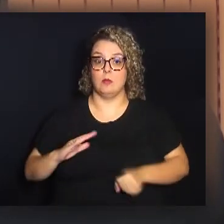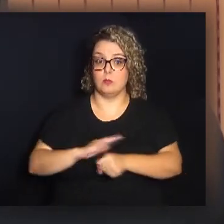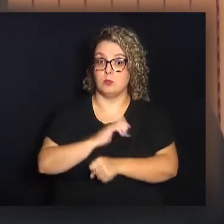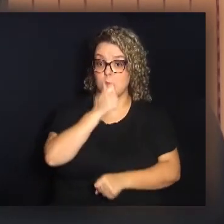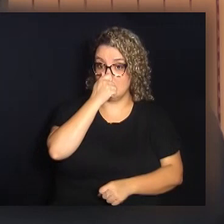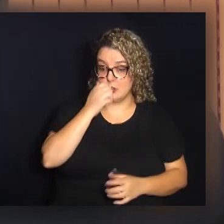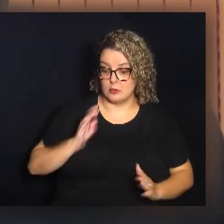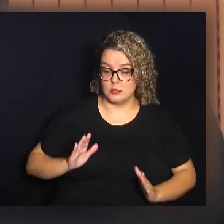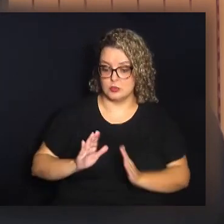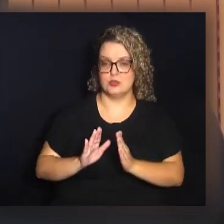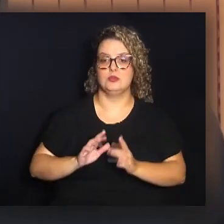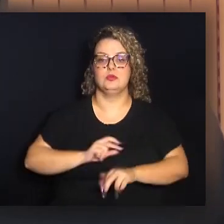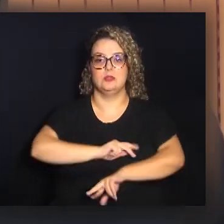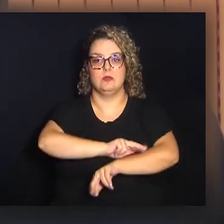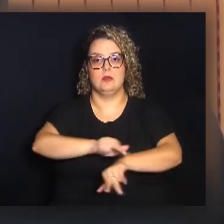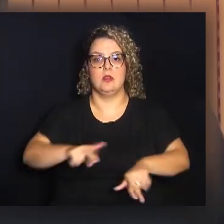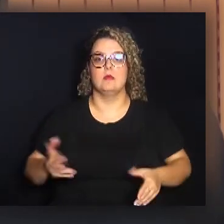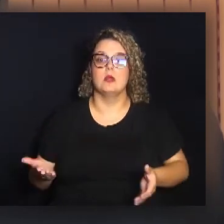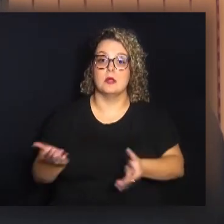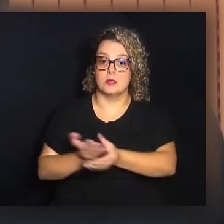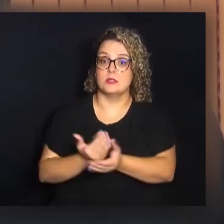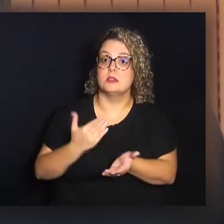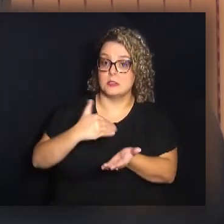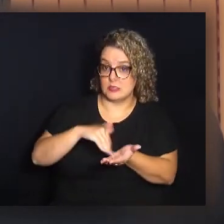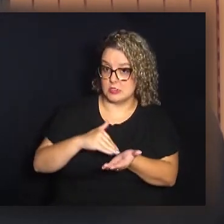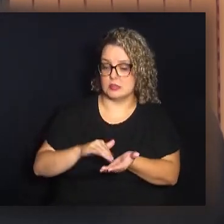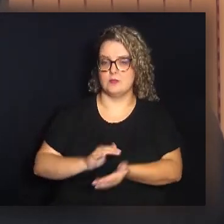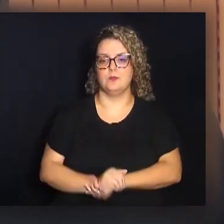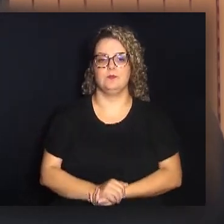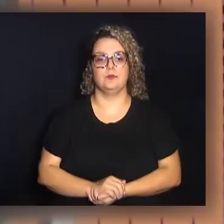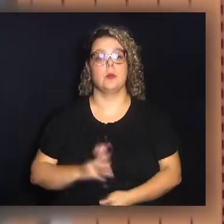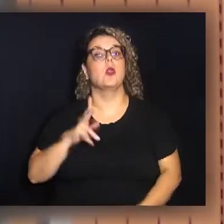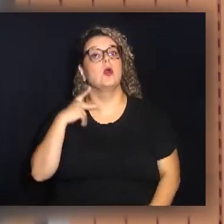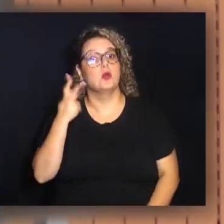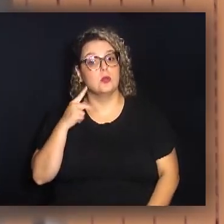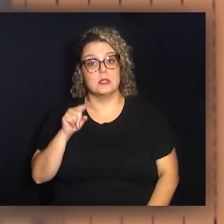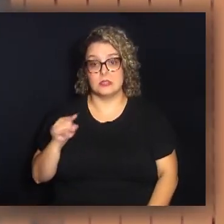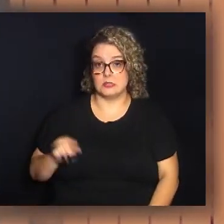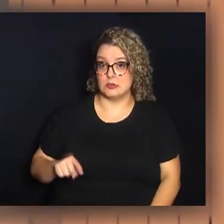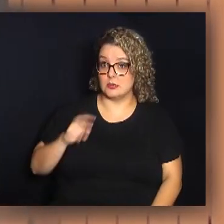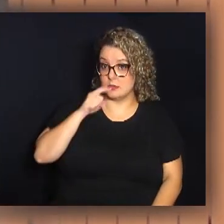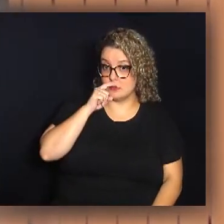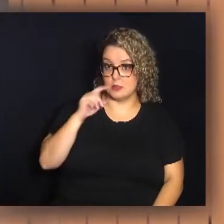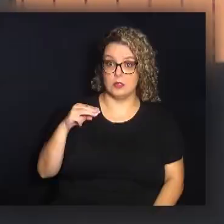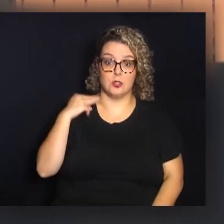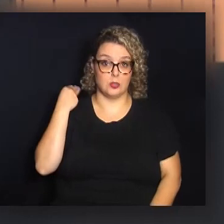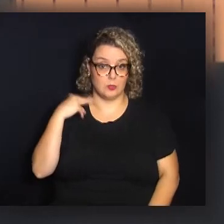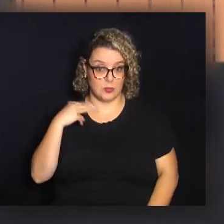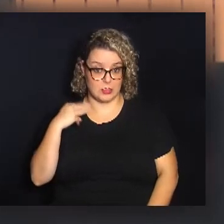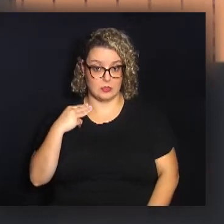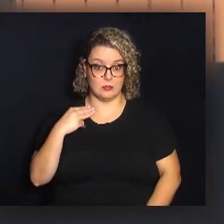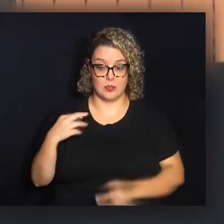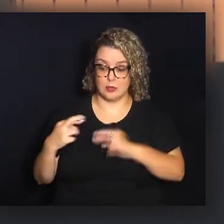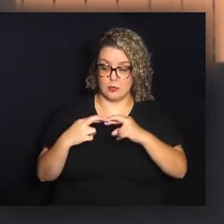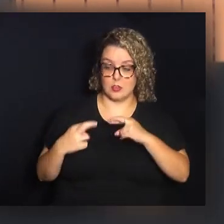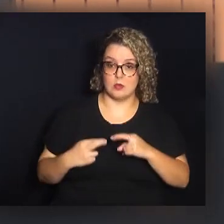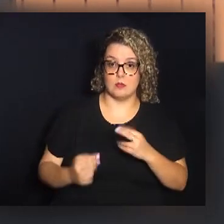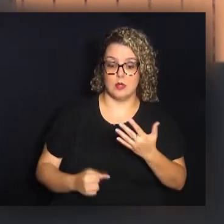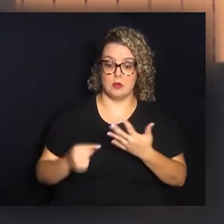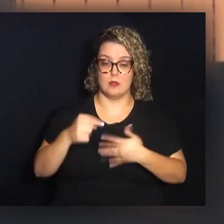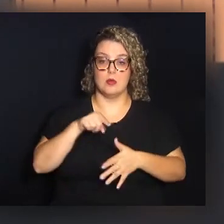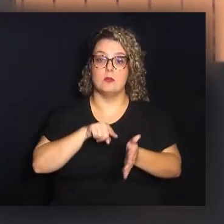robusta diante da quantidade de processos que hoje tem na secretaria. Os vereadores Zé Carlos e Mariana Conte